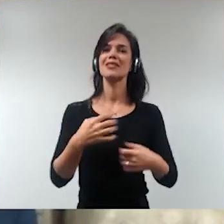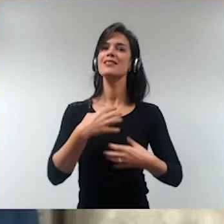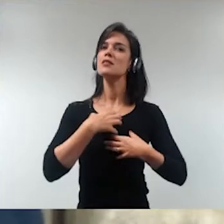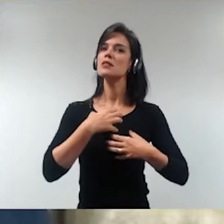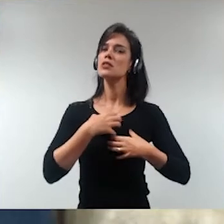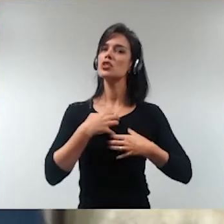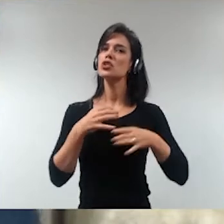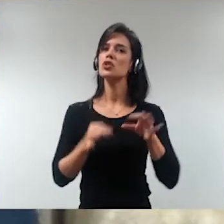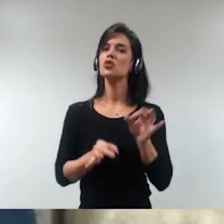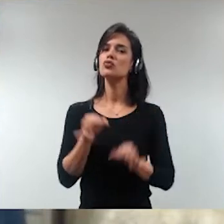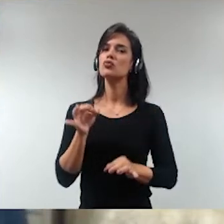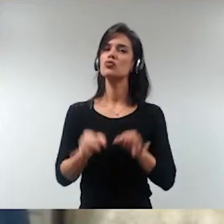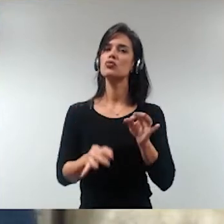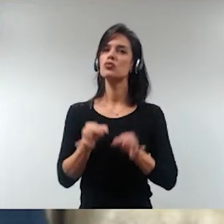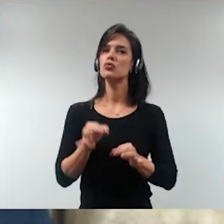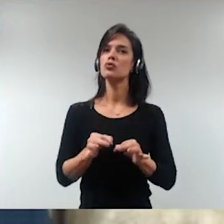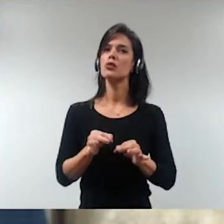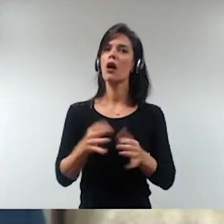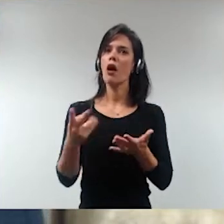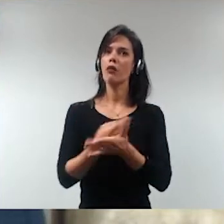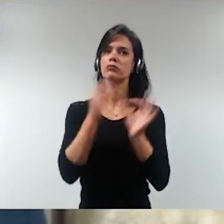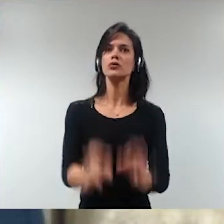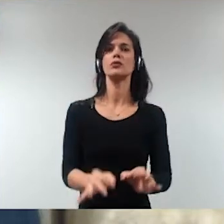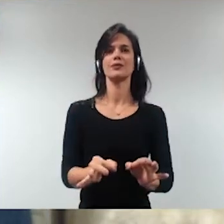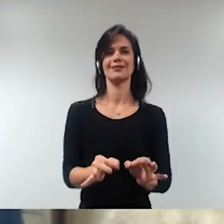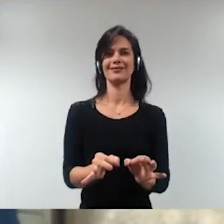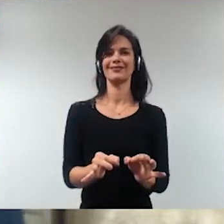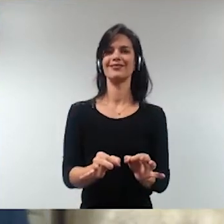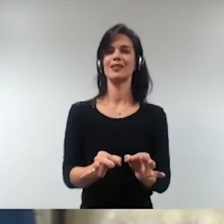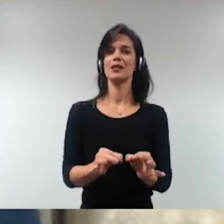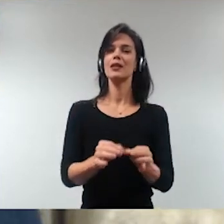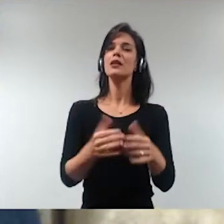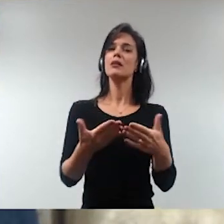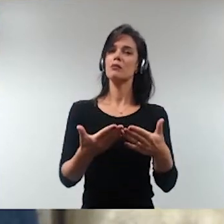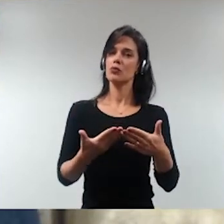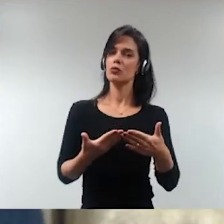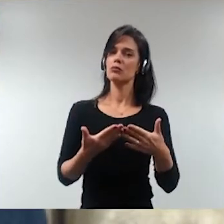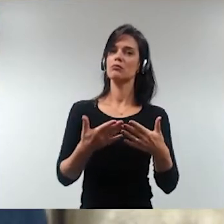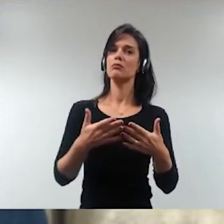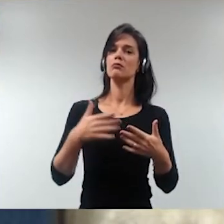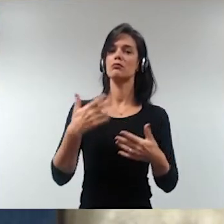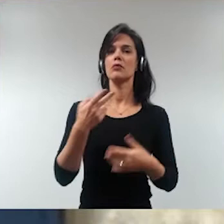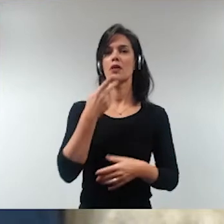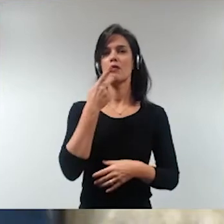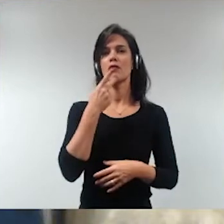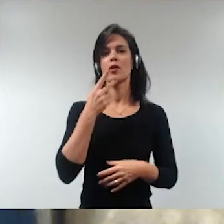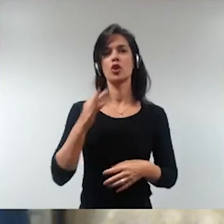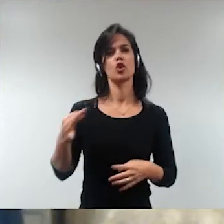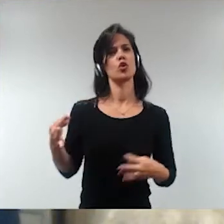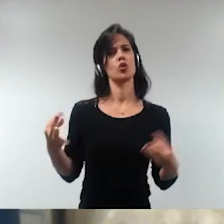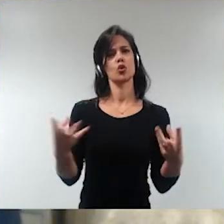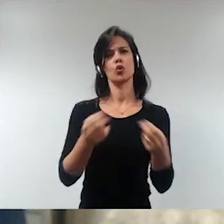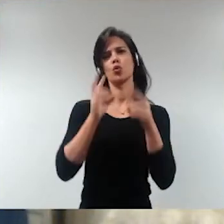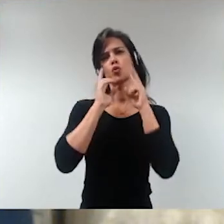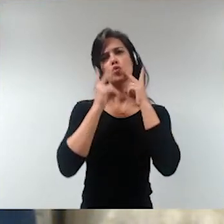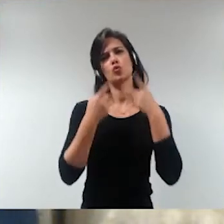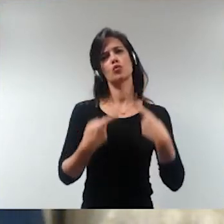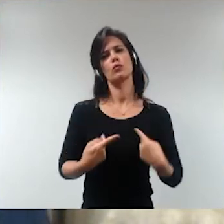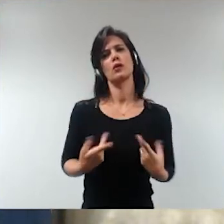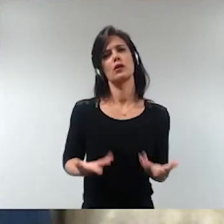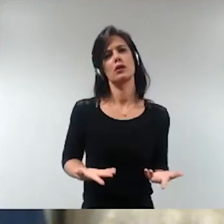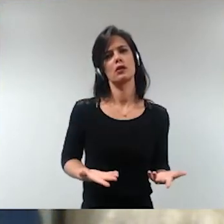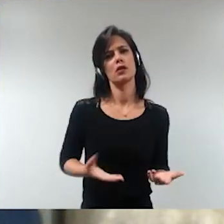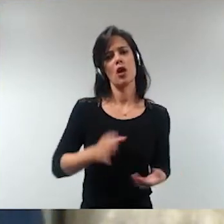que a justiça fez justiça. E para isso, como eu disse, todos nós somos seres humanos. O cidadão,